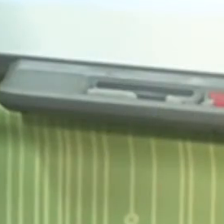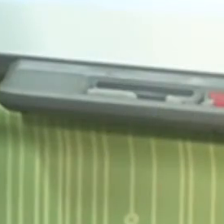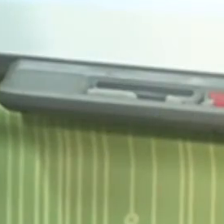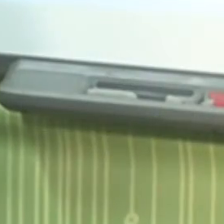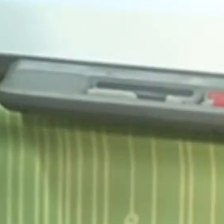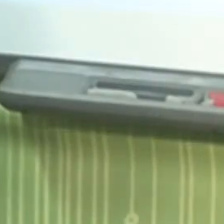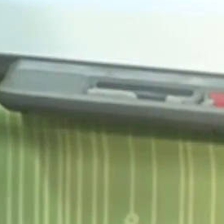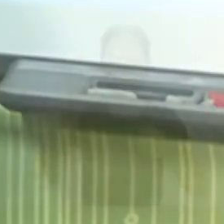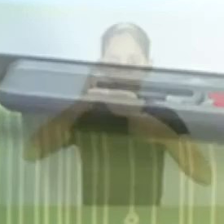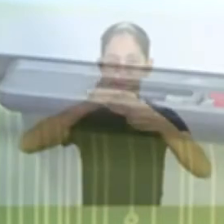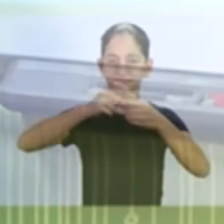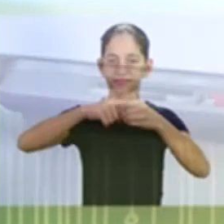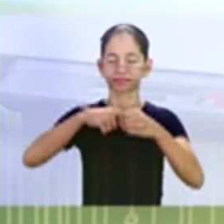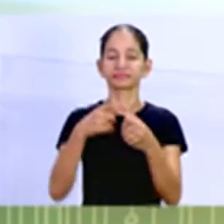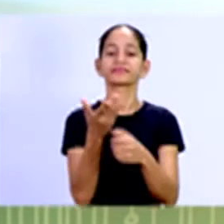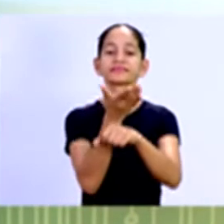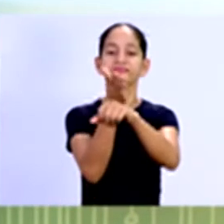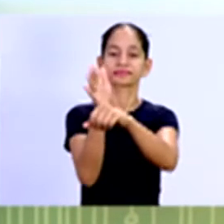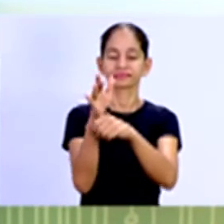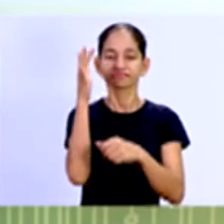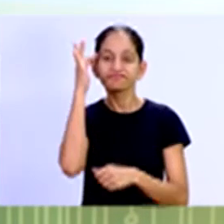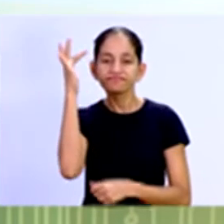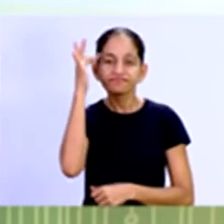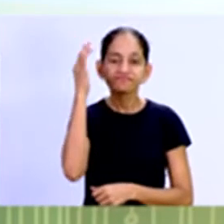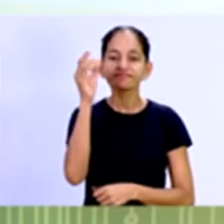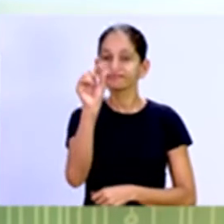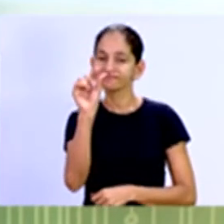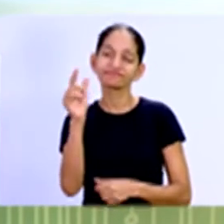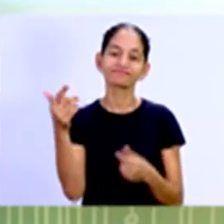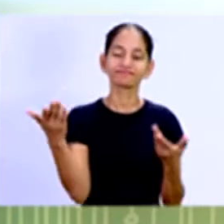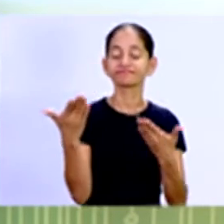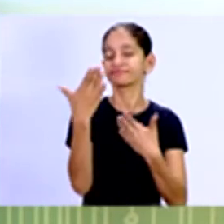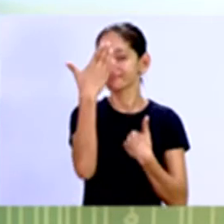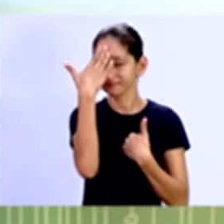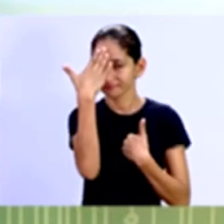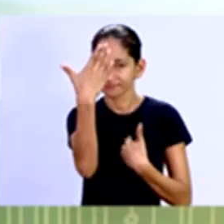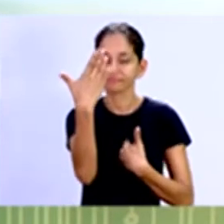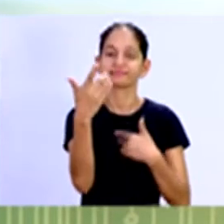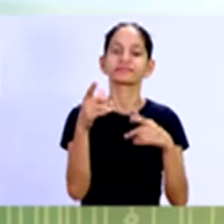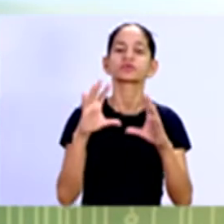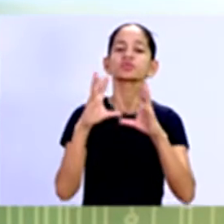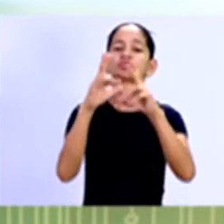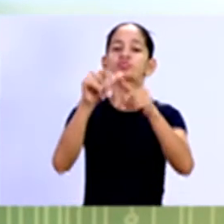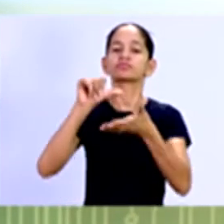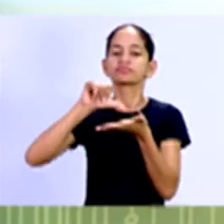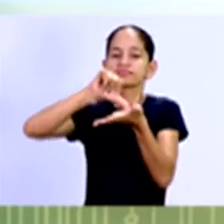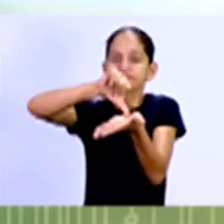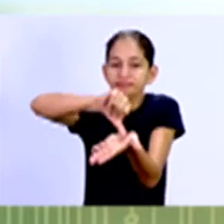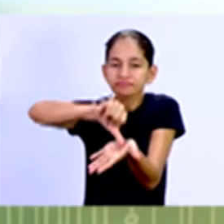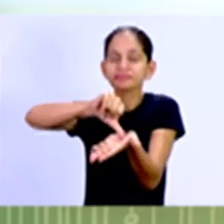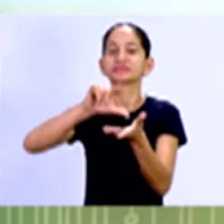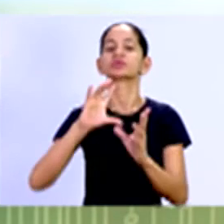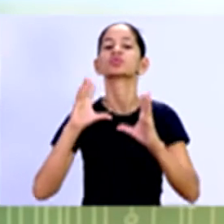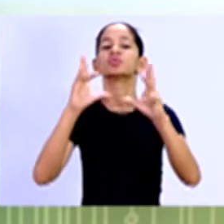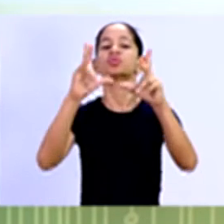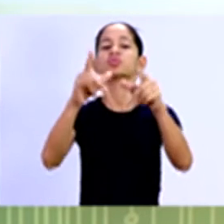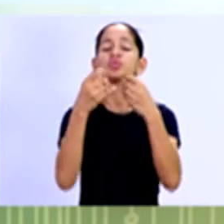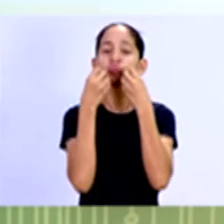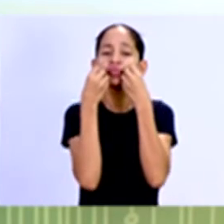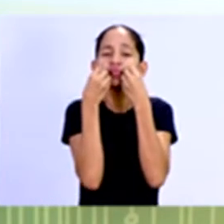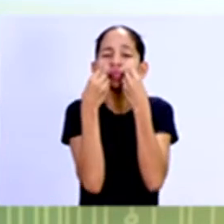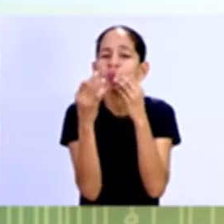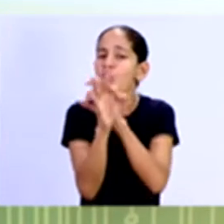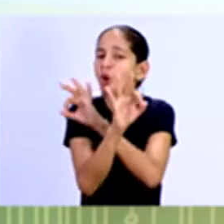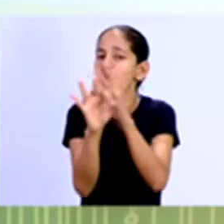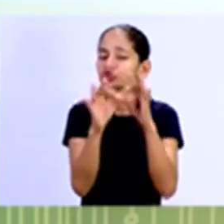Olá, vamos voltar aqui para as nossas reflexões, né? Agradecer a participação dos polos. Nós estamos com uma participação muito